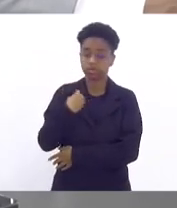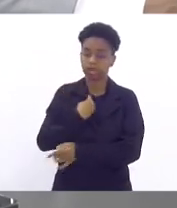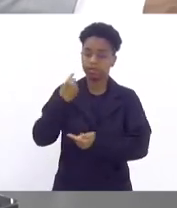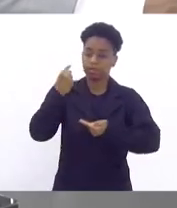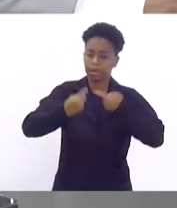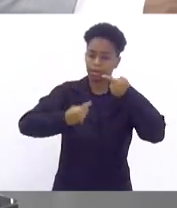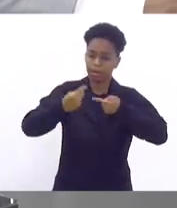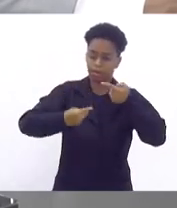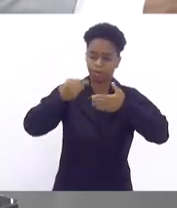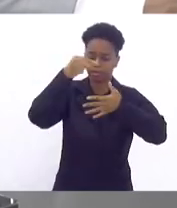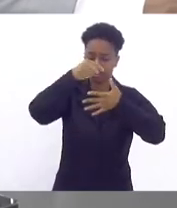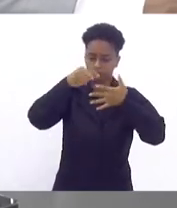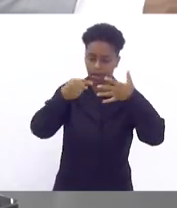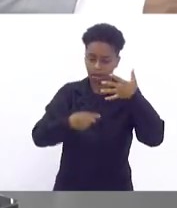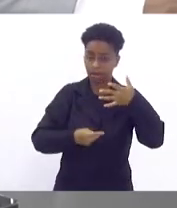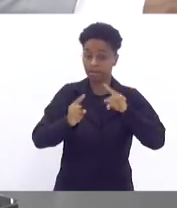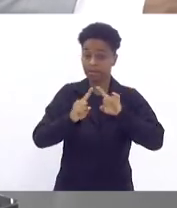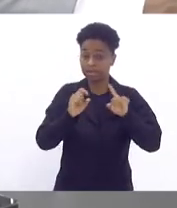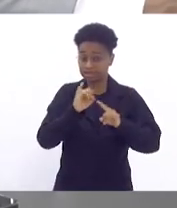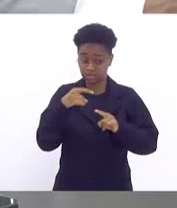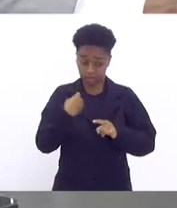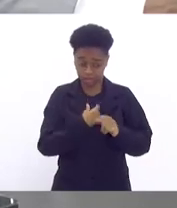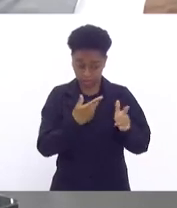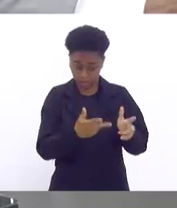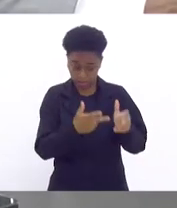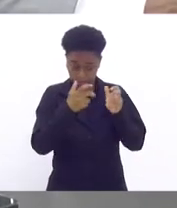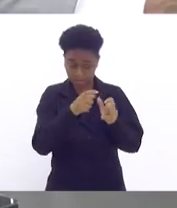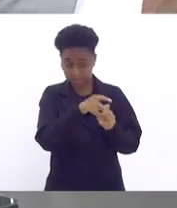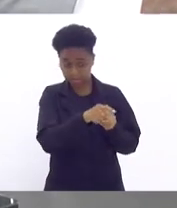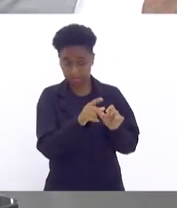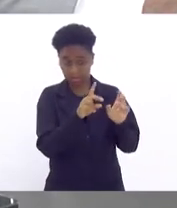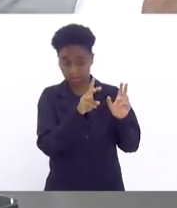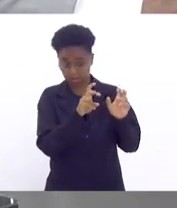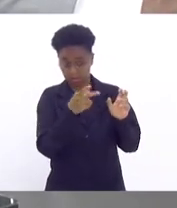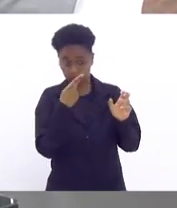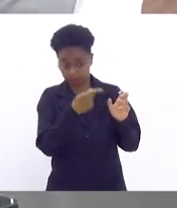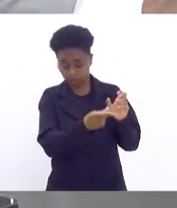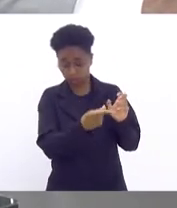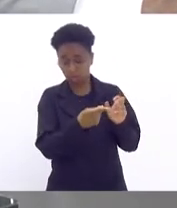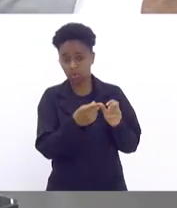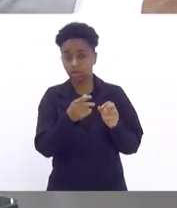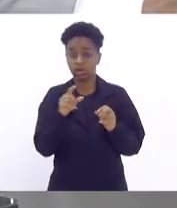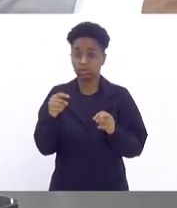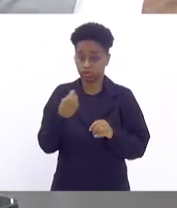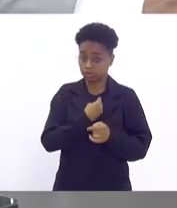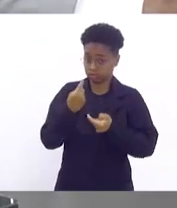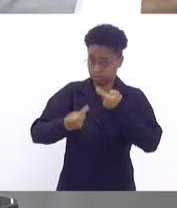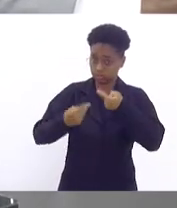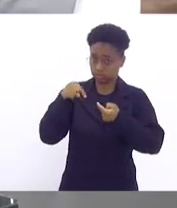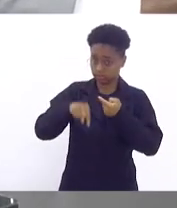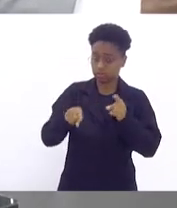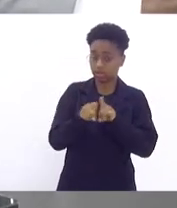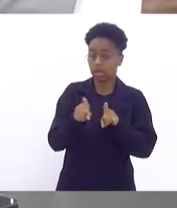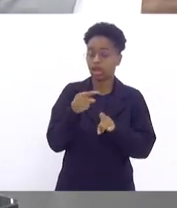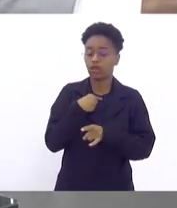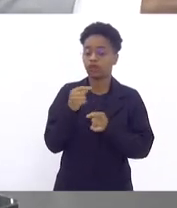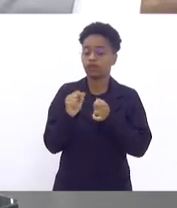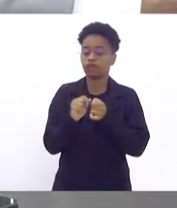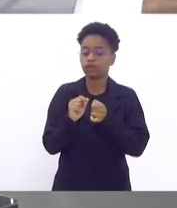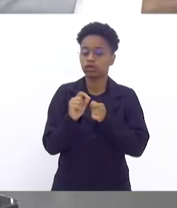quando a gente se pega nessa questão foi até objeto de discussão aqui eu faço eu faço aqui uma